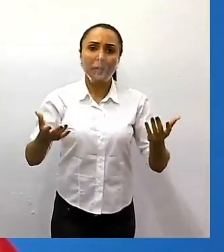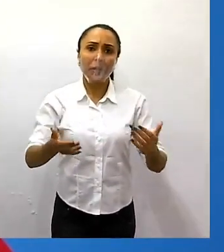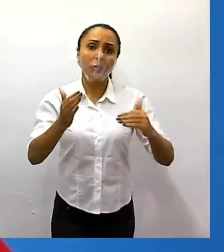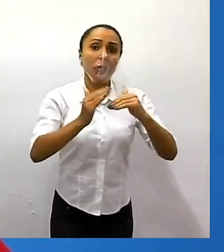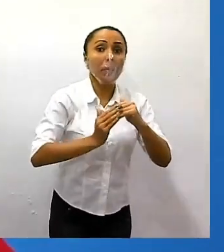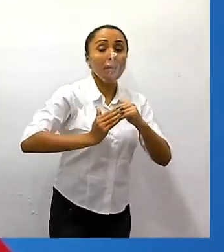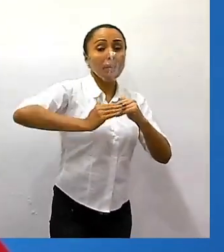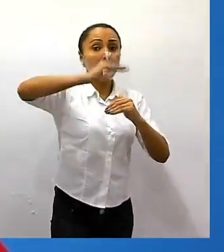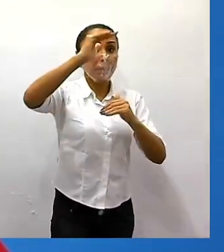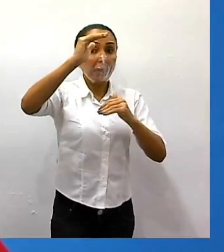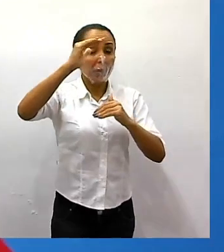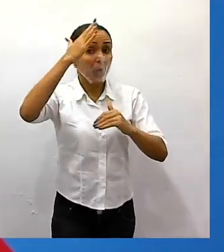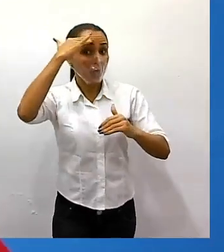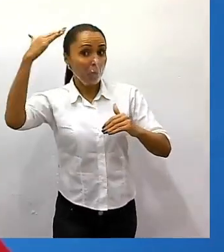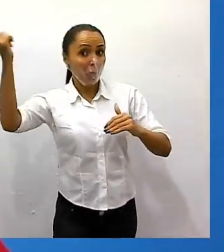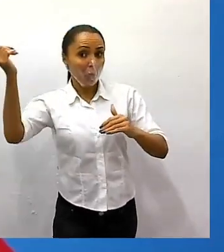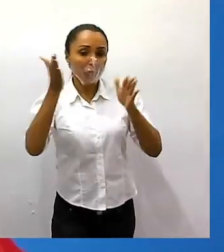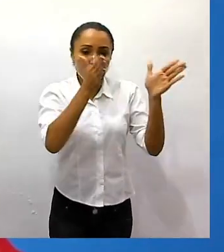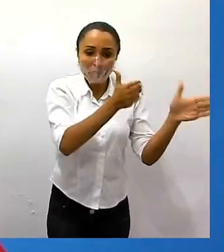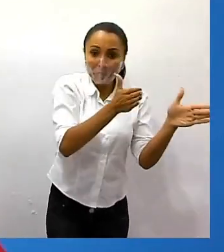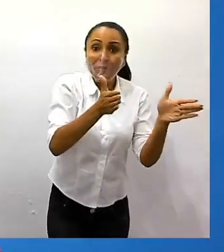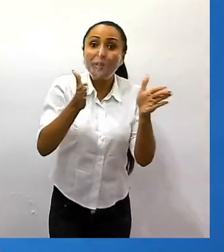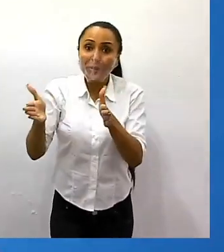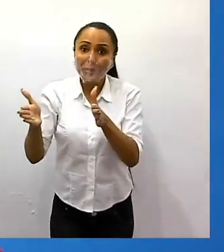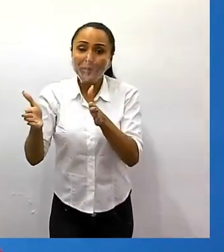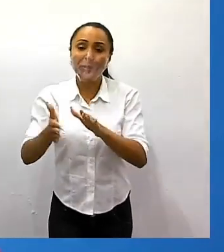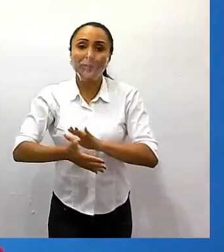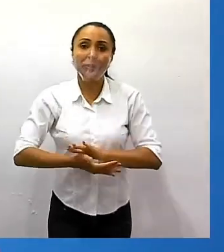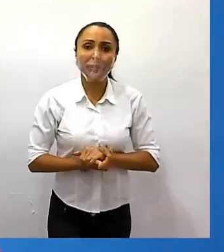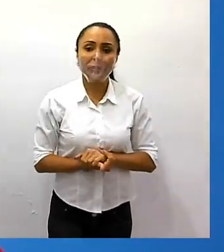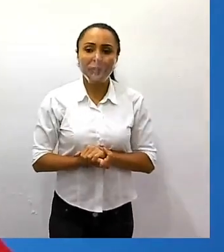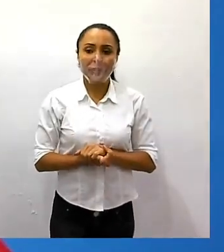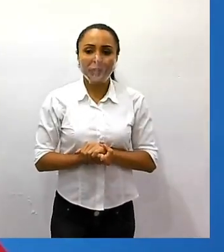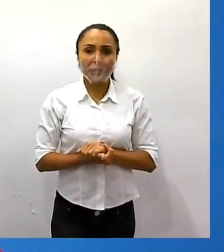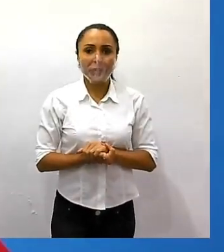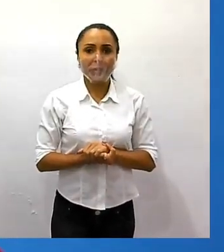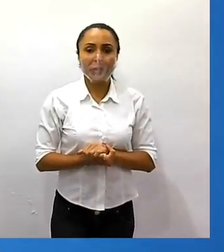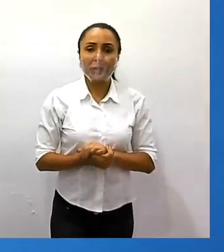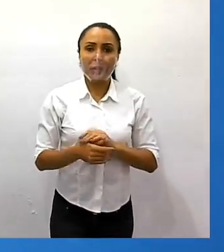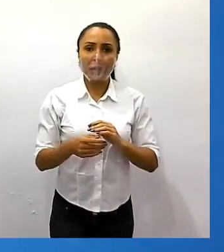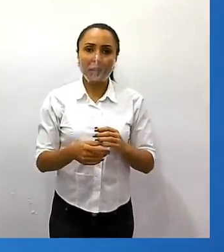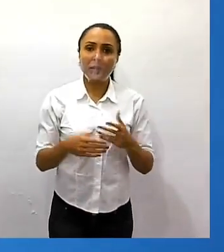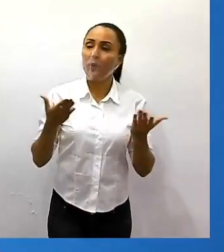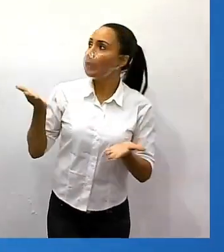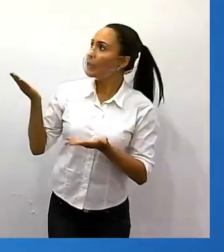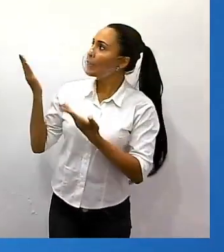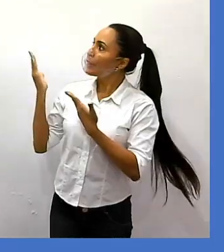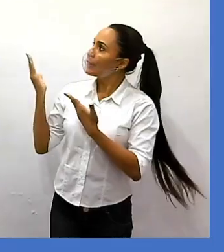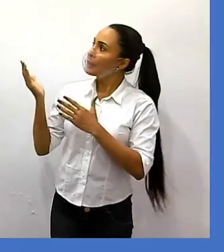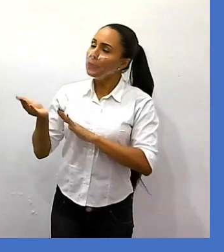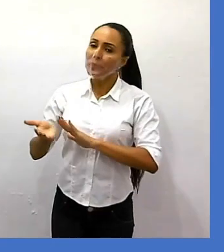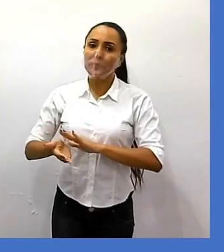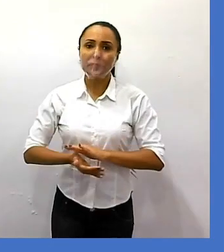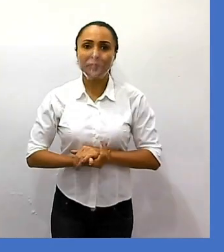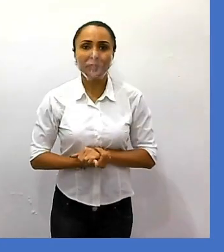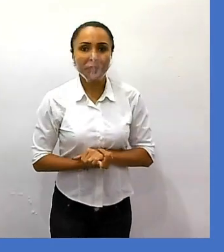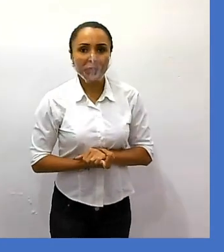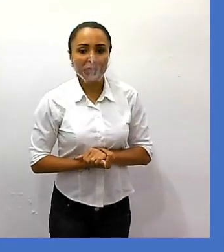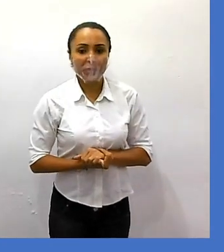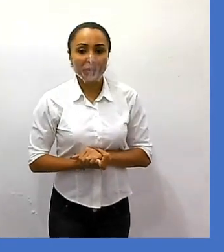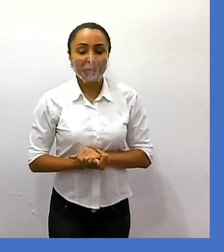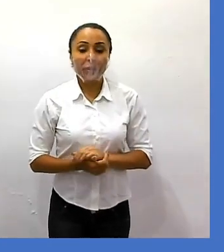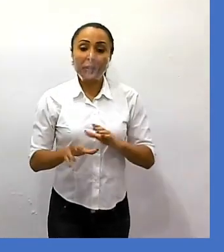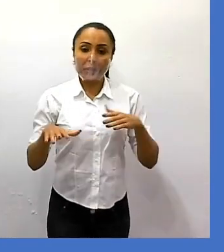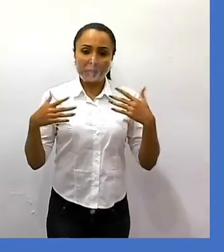maiores cineastas da sua época. Então, gente, olha só, imagem na tela, por favor. Vocês vão ver